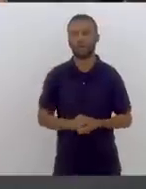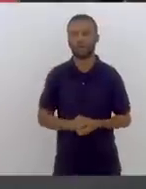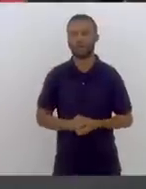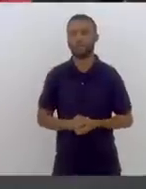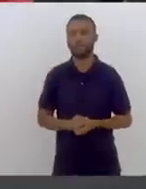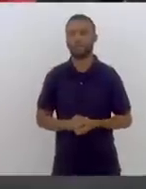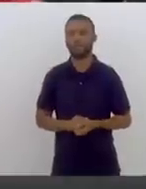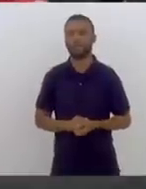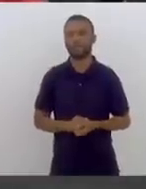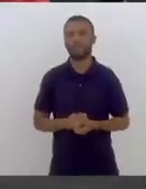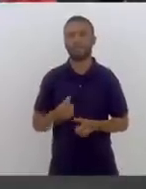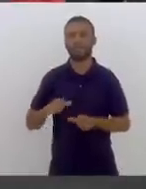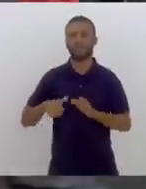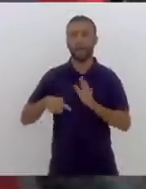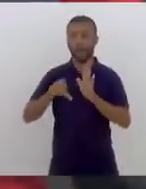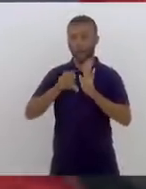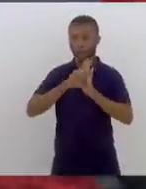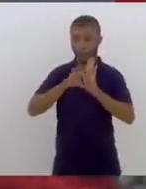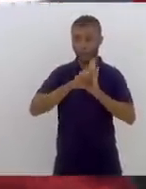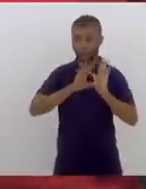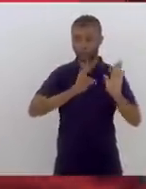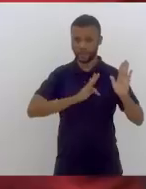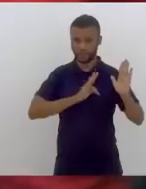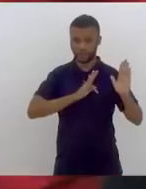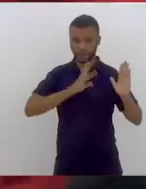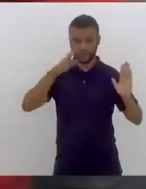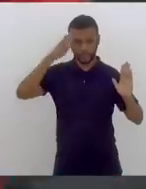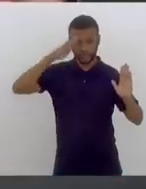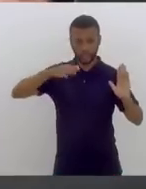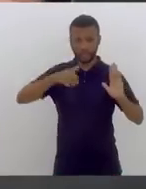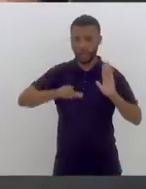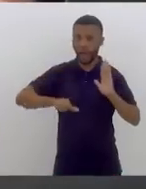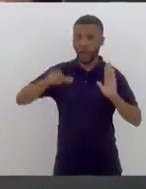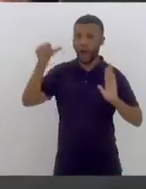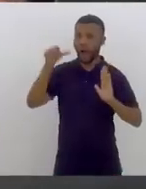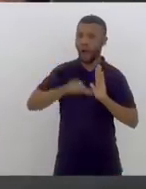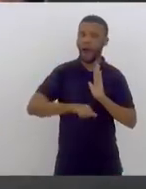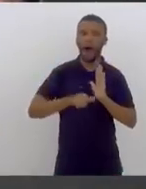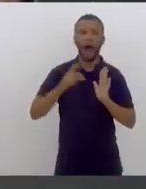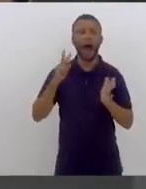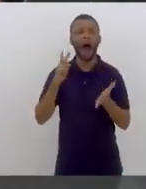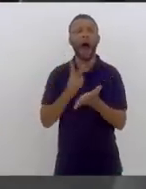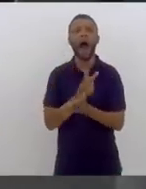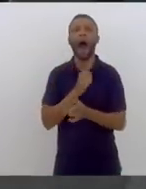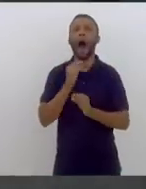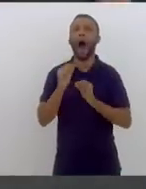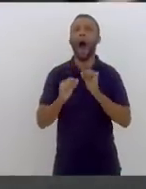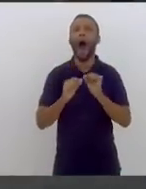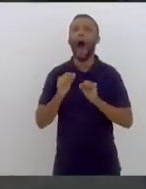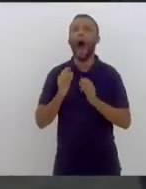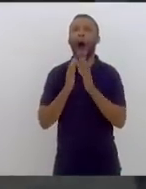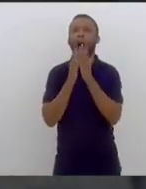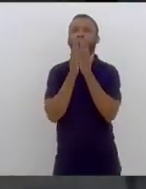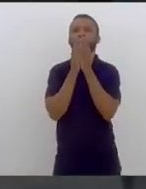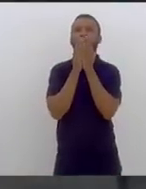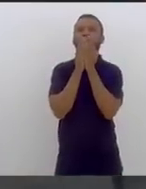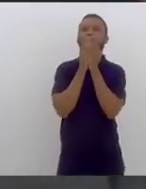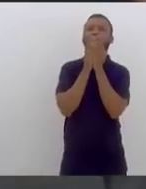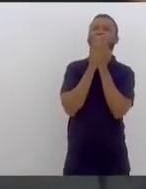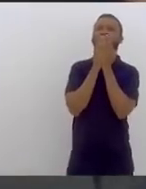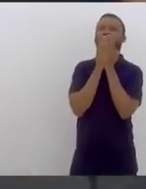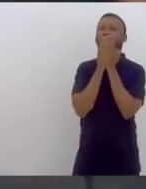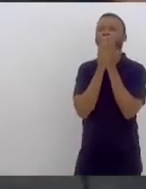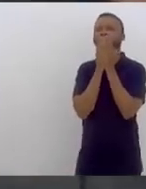quando foi alterado o estatuto da Polícia Militar então o que que aconteceu tudo foi